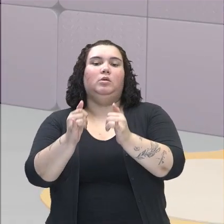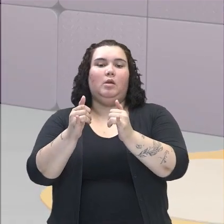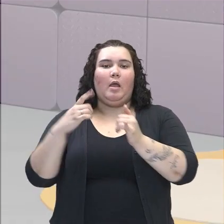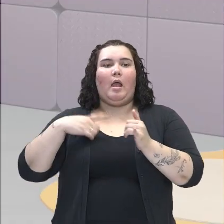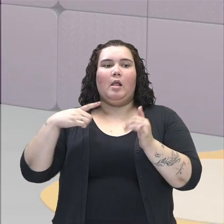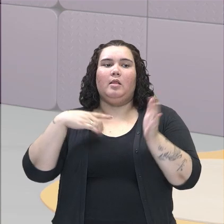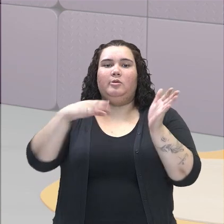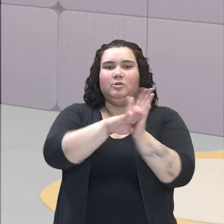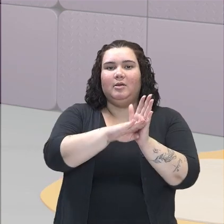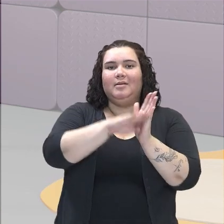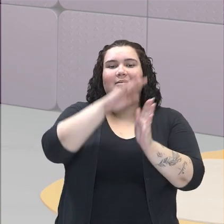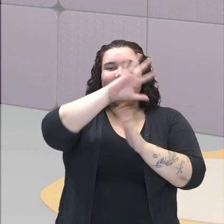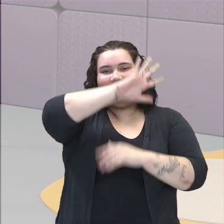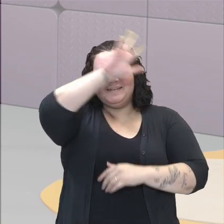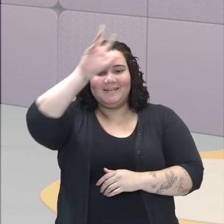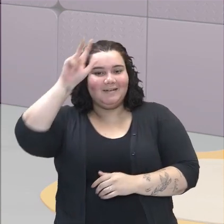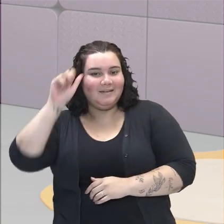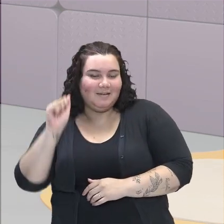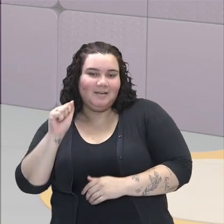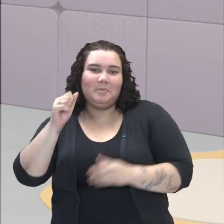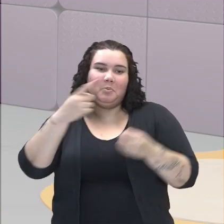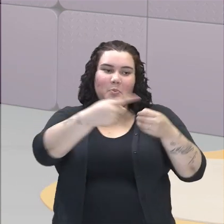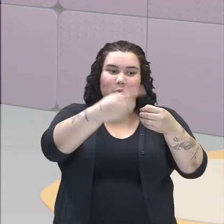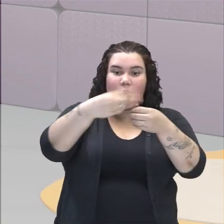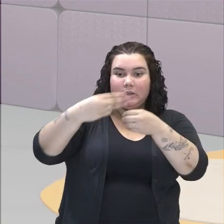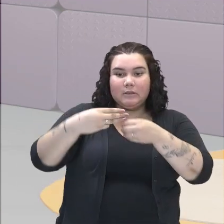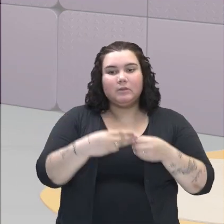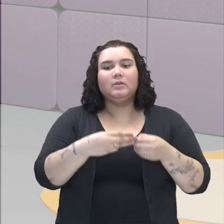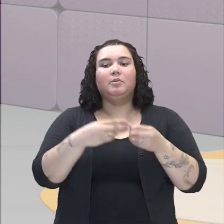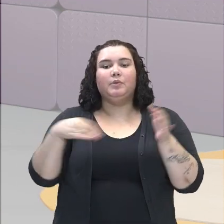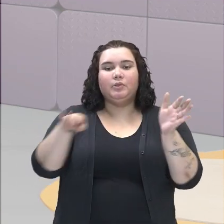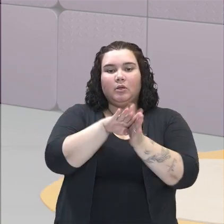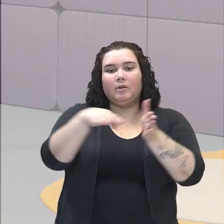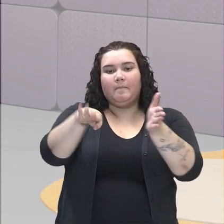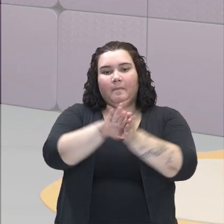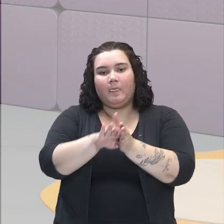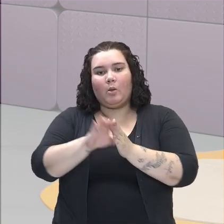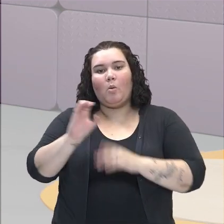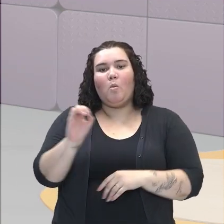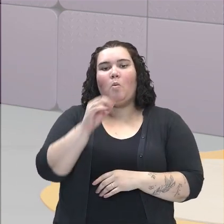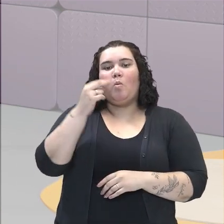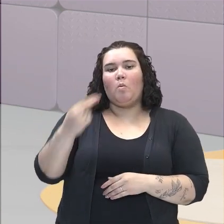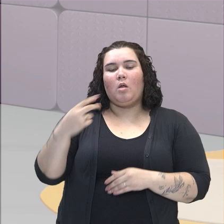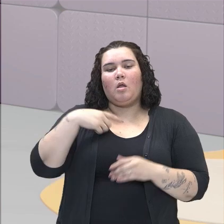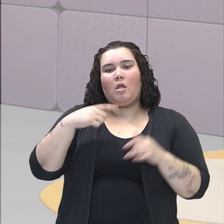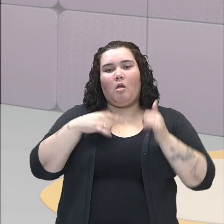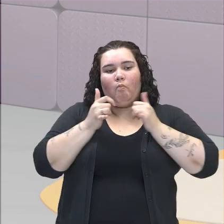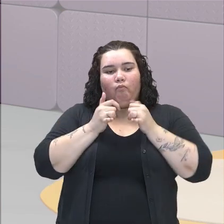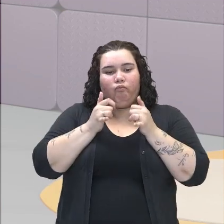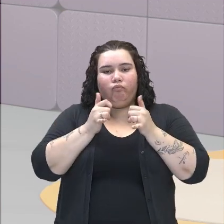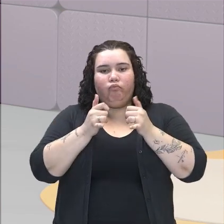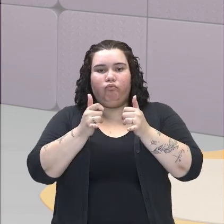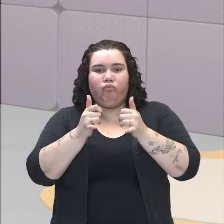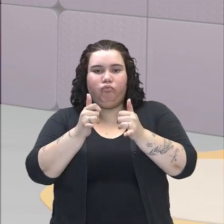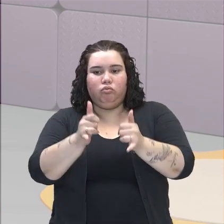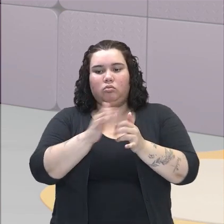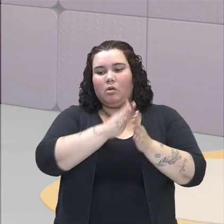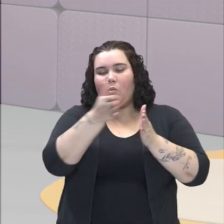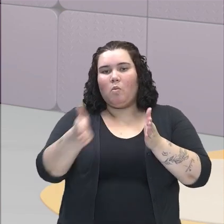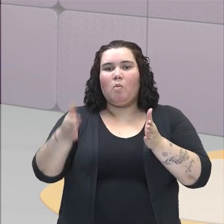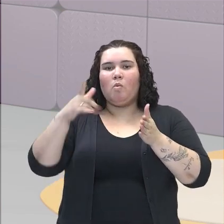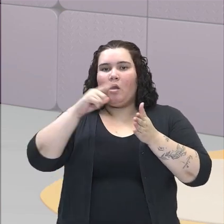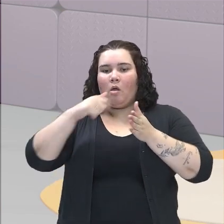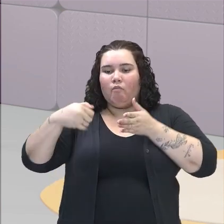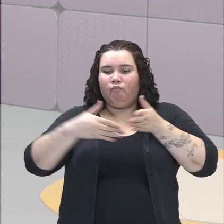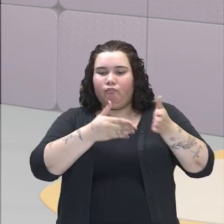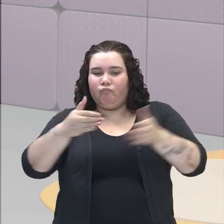aos municípios, ou vem de avião, alguma coisa assim que é muito urgente, ou vem mesmo descendo o rio pelas hidrovias, né, no sentido do Rio